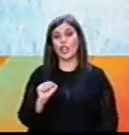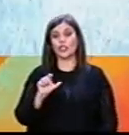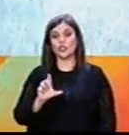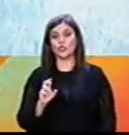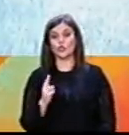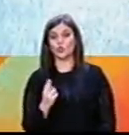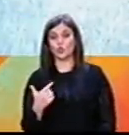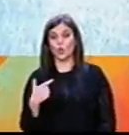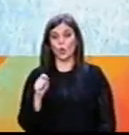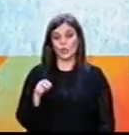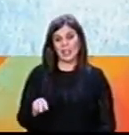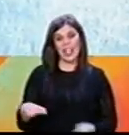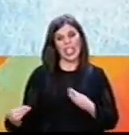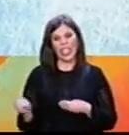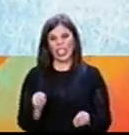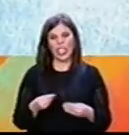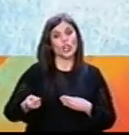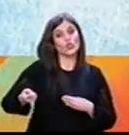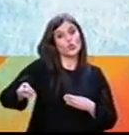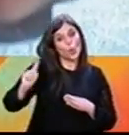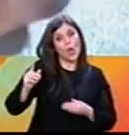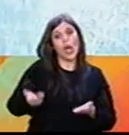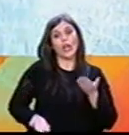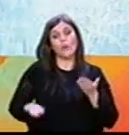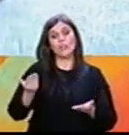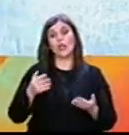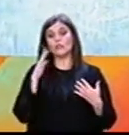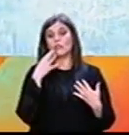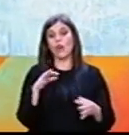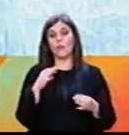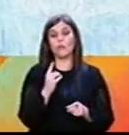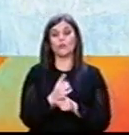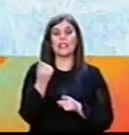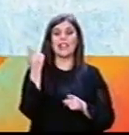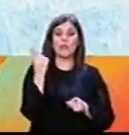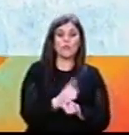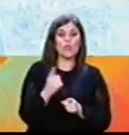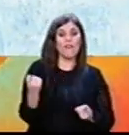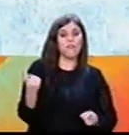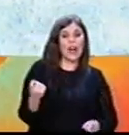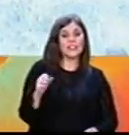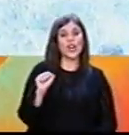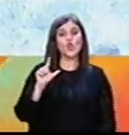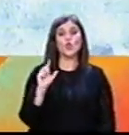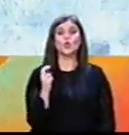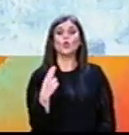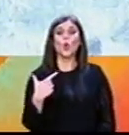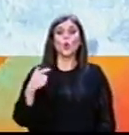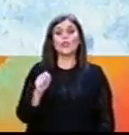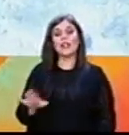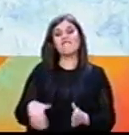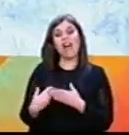é tão moldável como a massa dos rissóis normais, porque falta essa elasticidade do